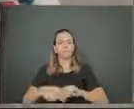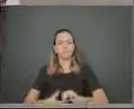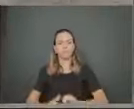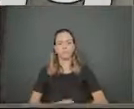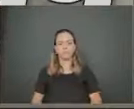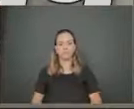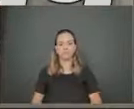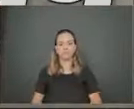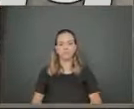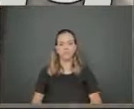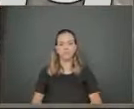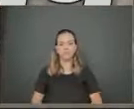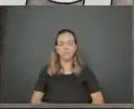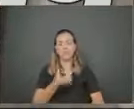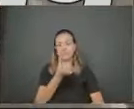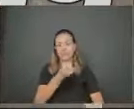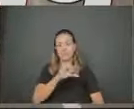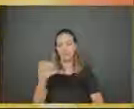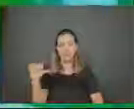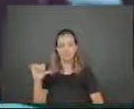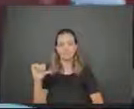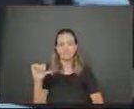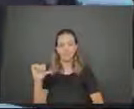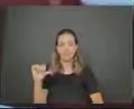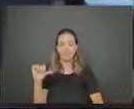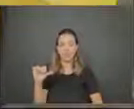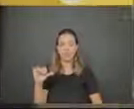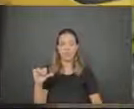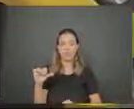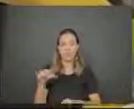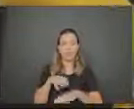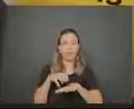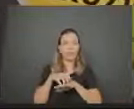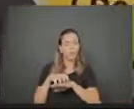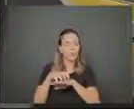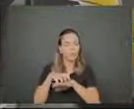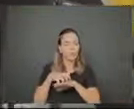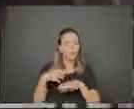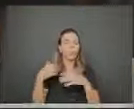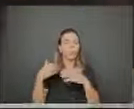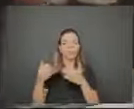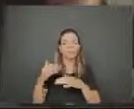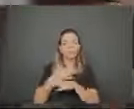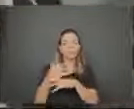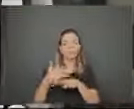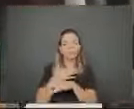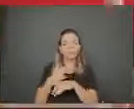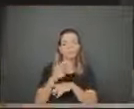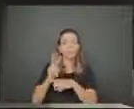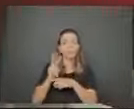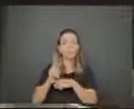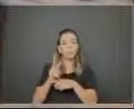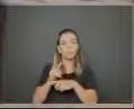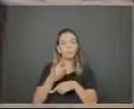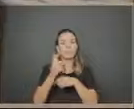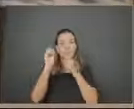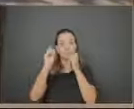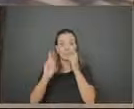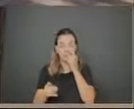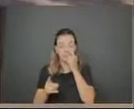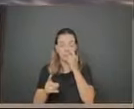Foram 699 operações de trânsito. Atendemos 10.341 ocorrências de acidentes de